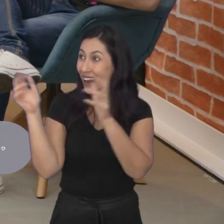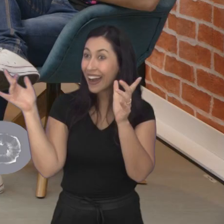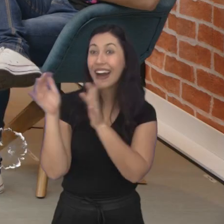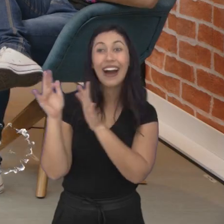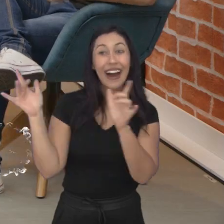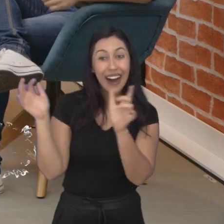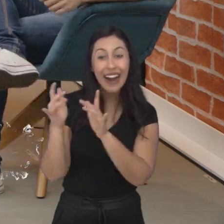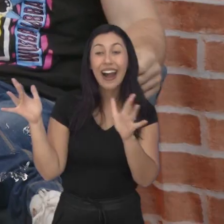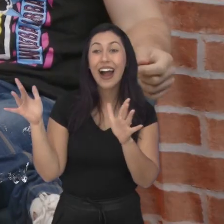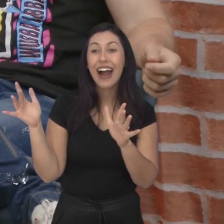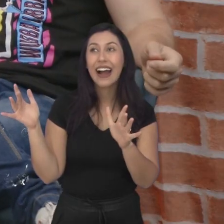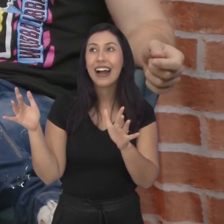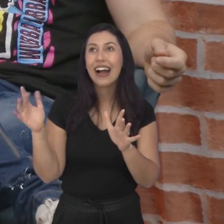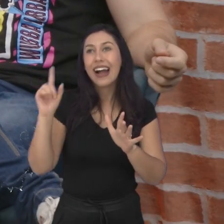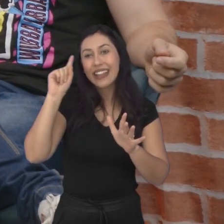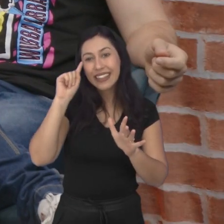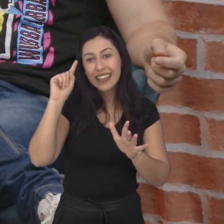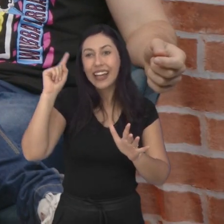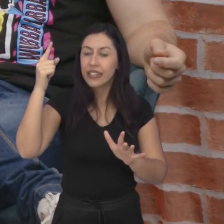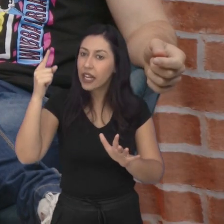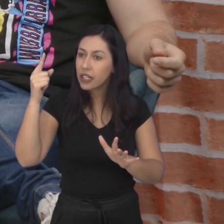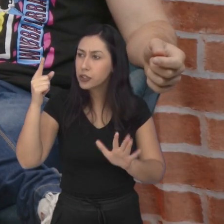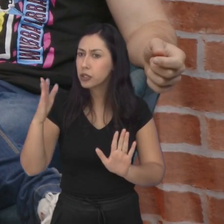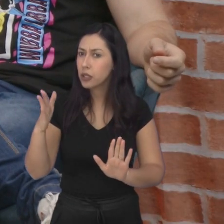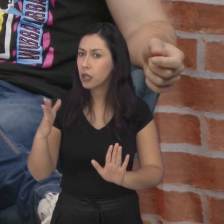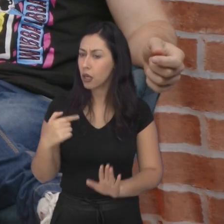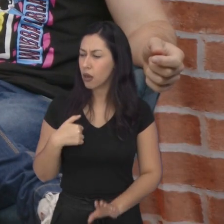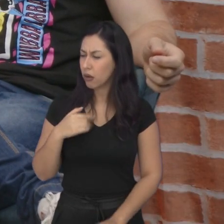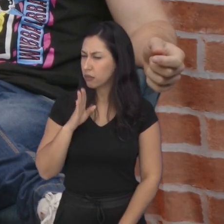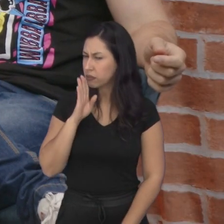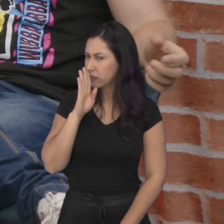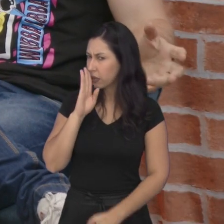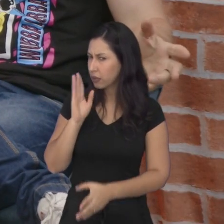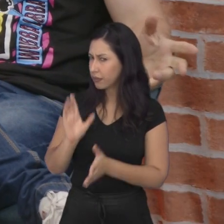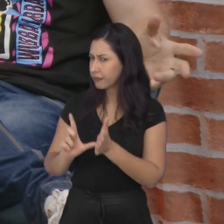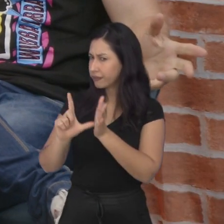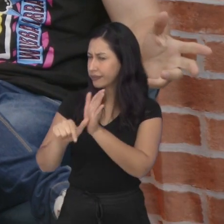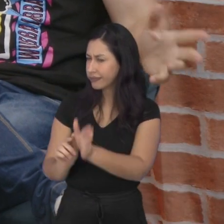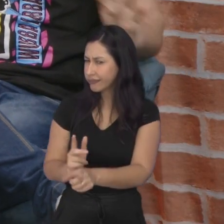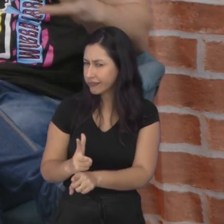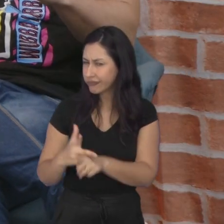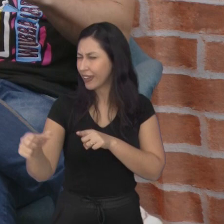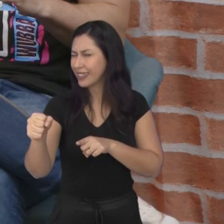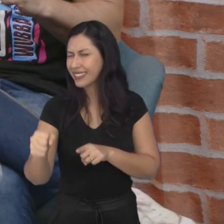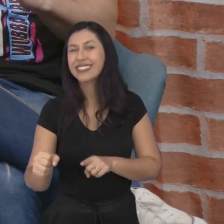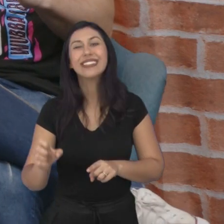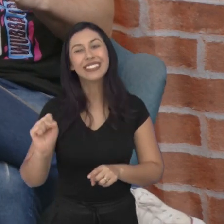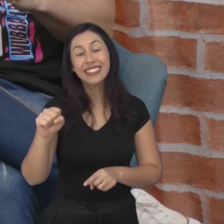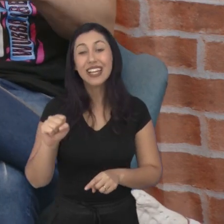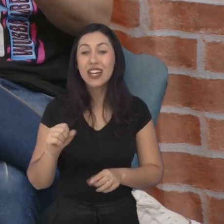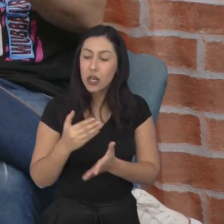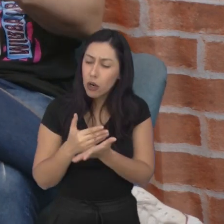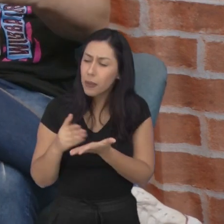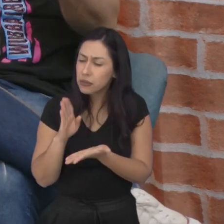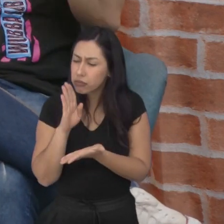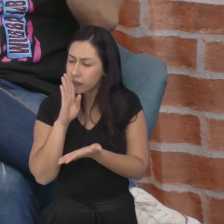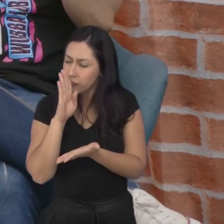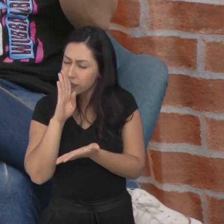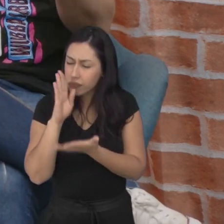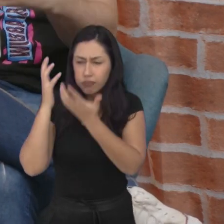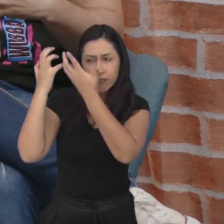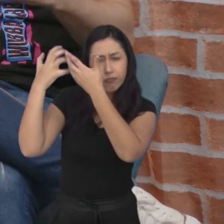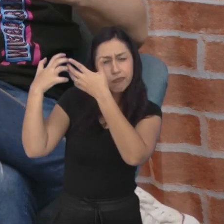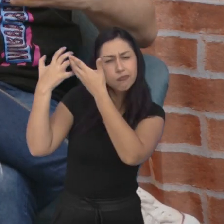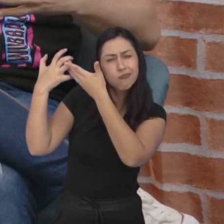neon na carreira do Coldplay também. Sabe aquela ideia do calado vence? Sim. De repente é isso mesmo, você fica um pouco quieto ali pra você vencer,